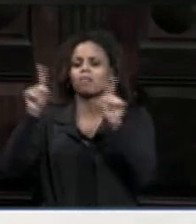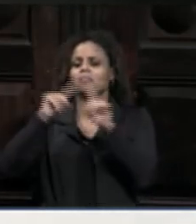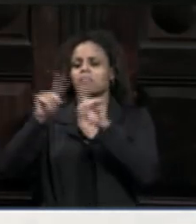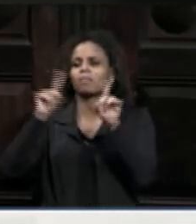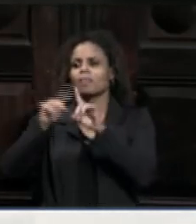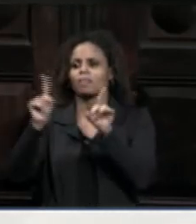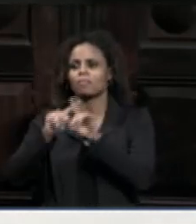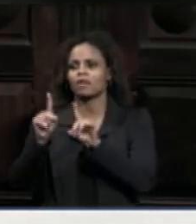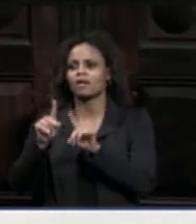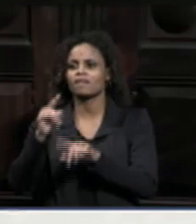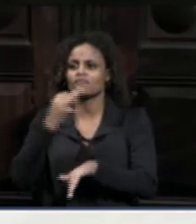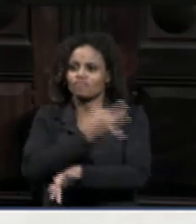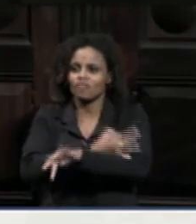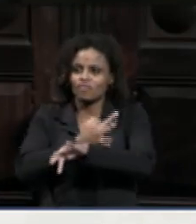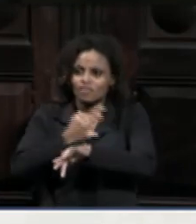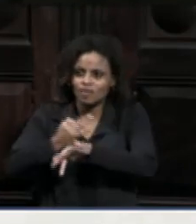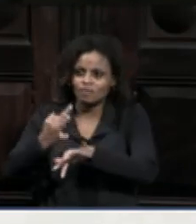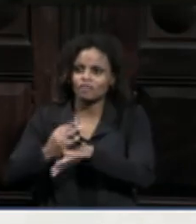de parlamentares.